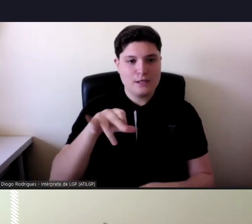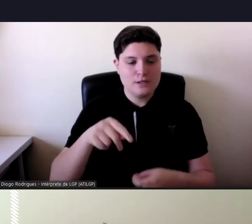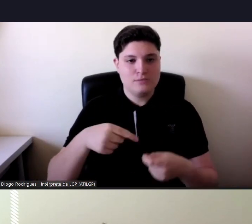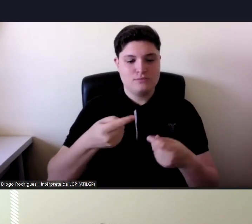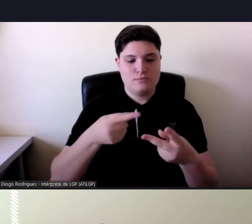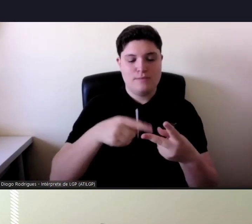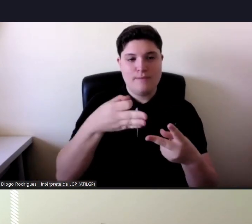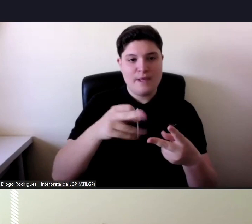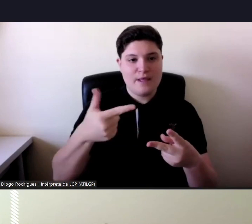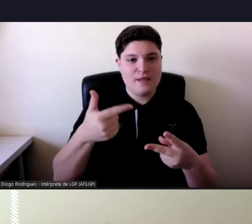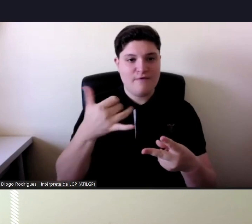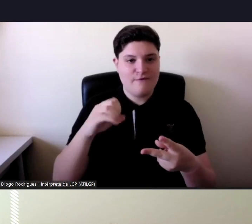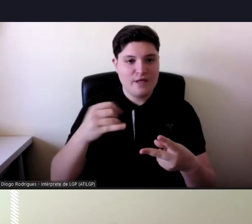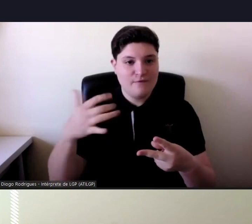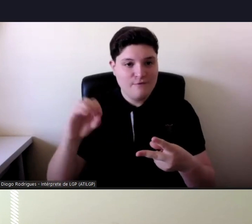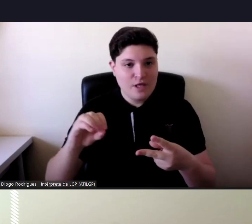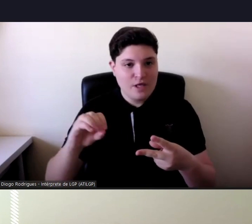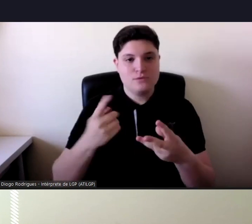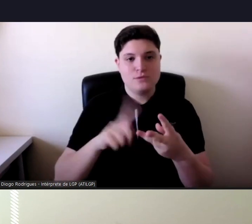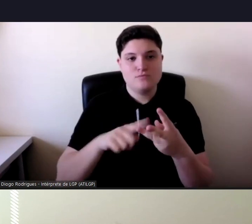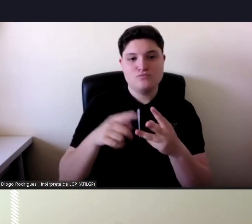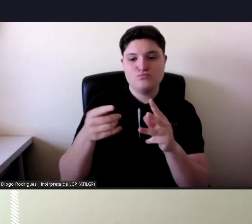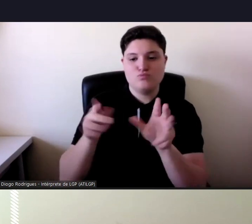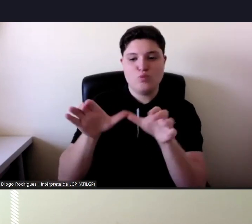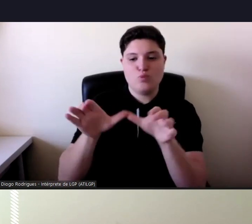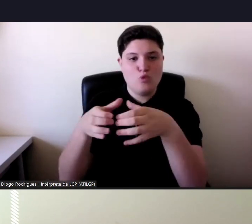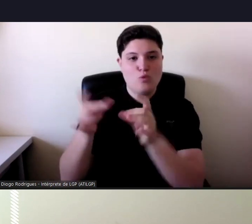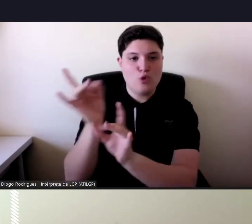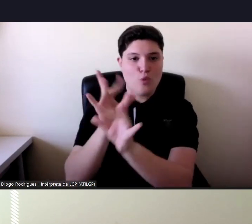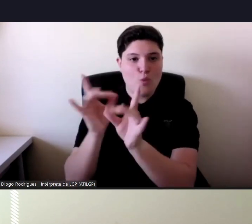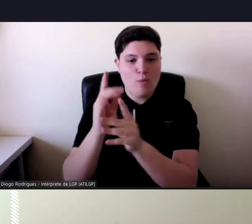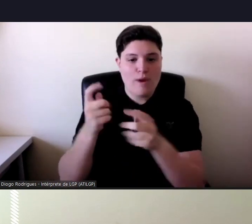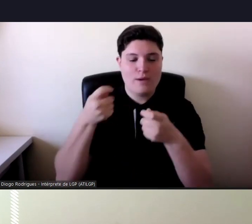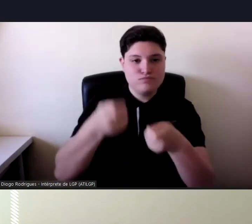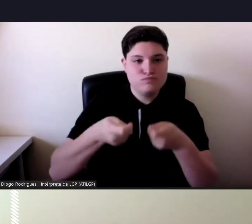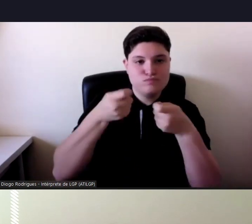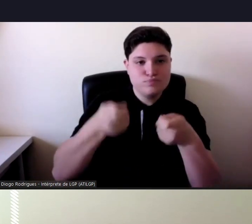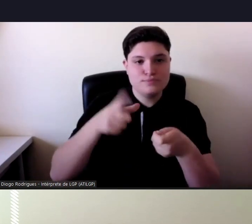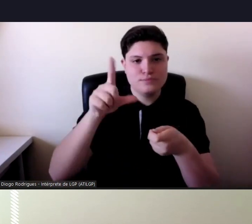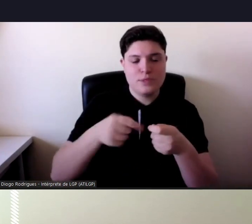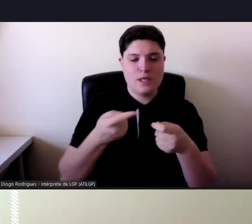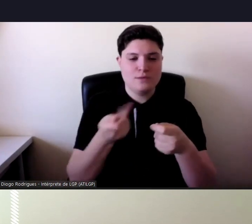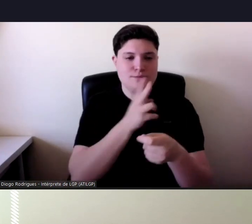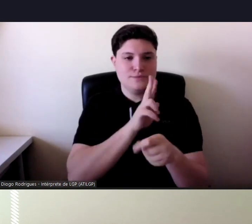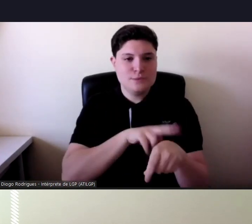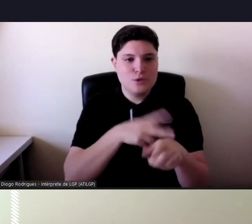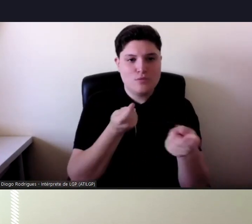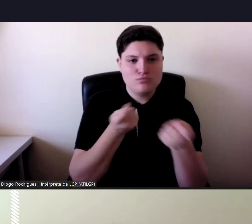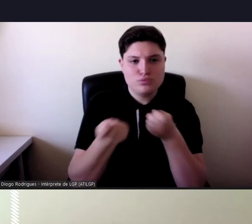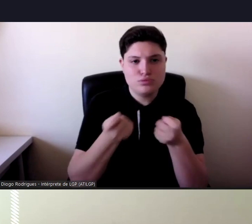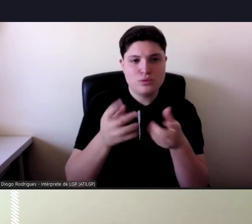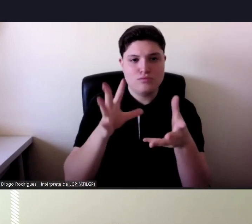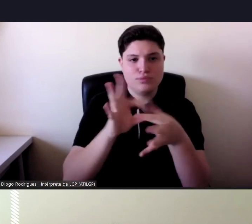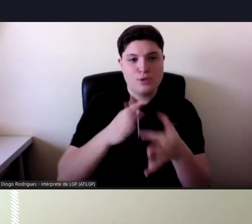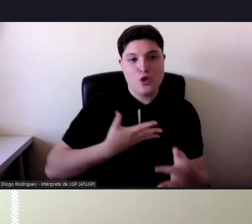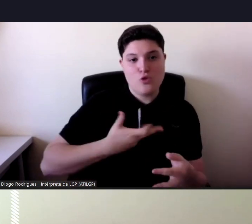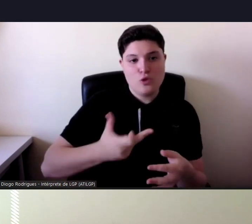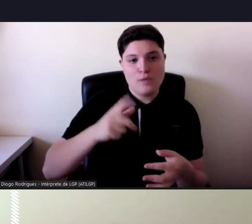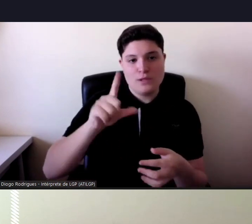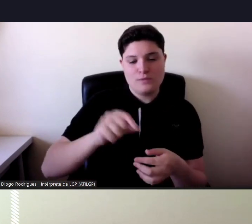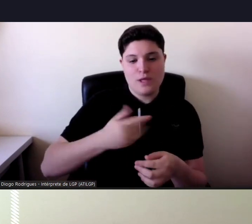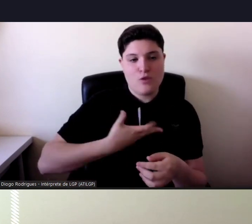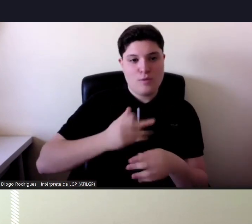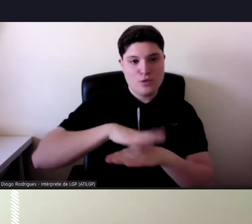PT 2020 e pela Comissão Europeia, orientador de mais de 40 alunos de mestrado e doutoramento e de 14 pós-doutoramentos, e é